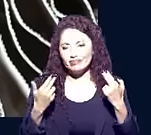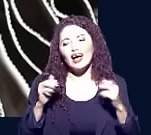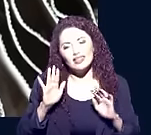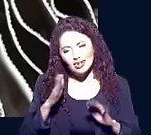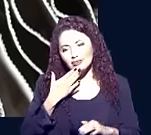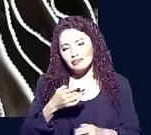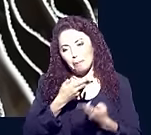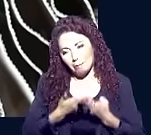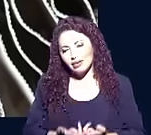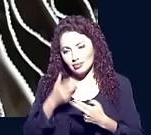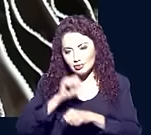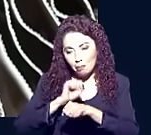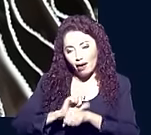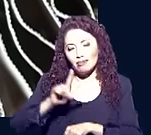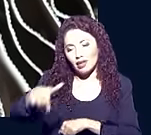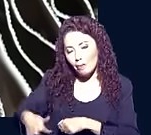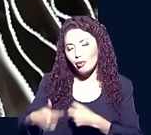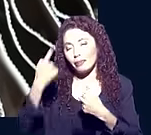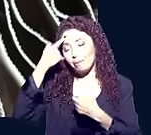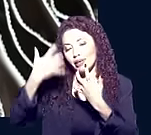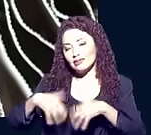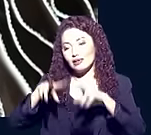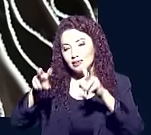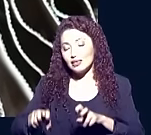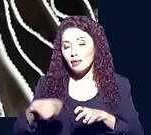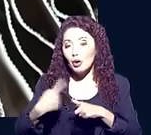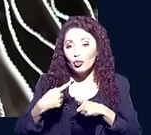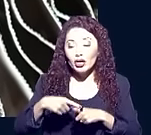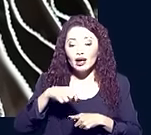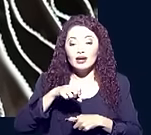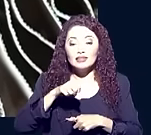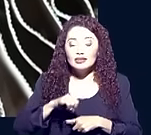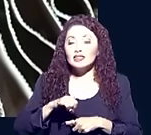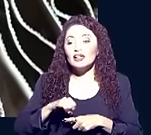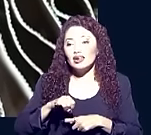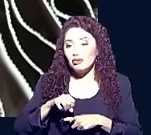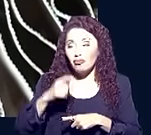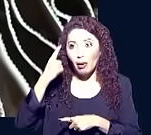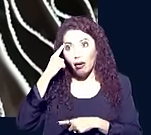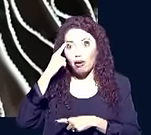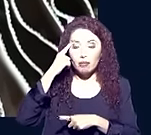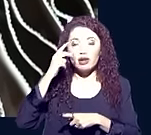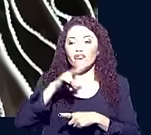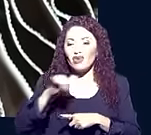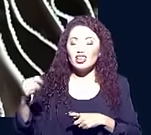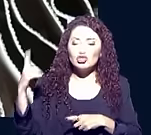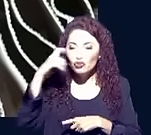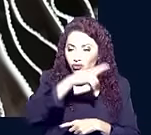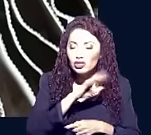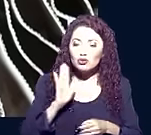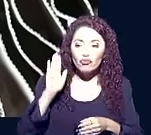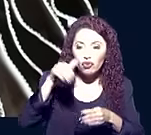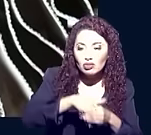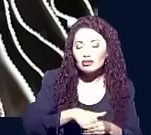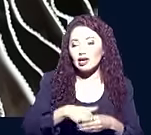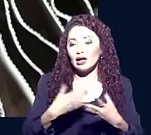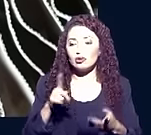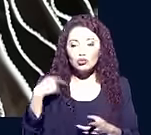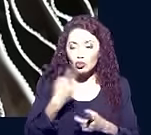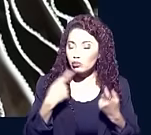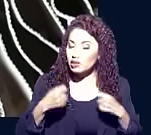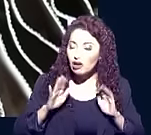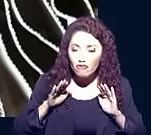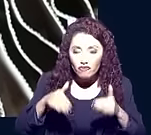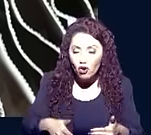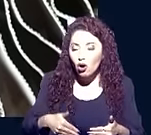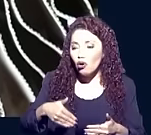depois porque senão nós vamos ter dificuldade de unidade de votação de concentração de energia para o que interessa ao país